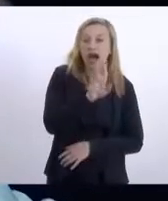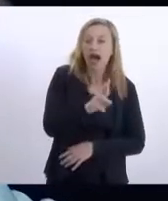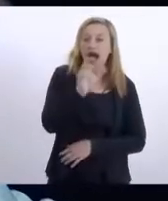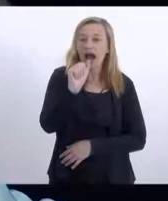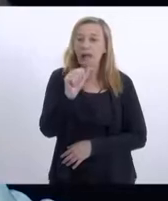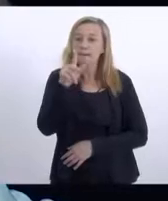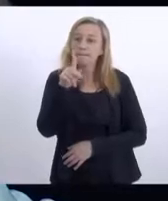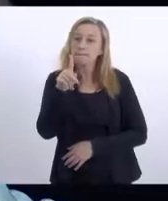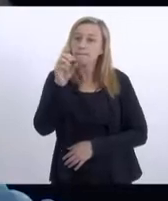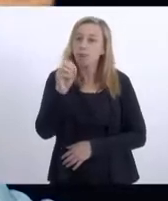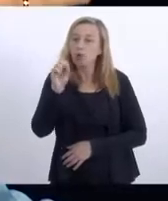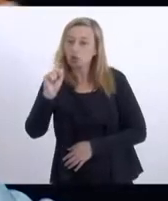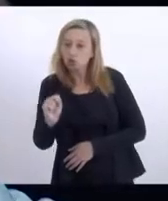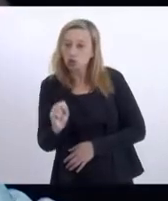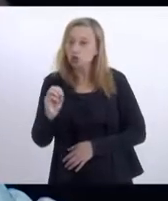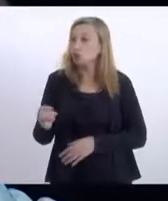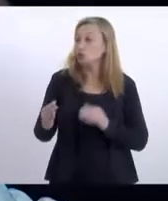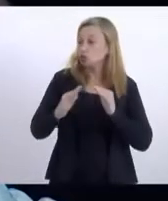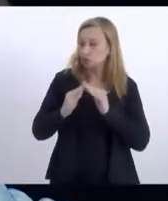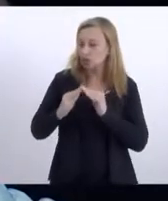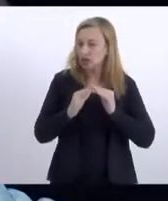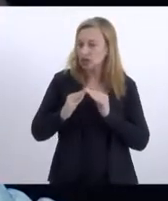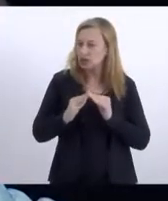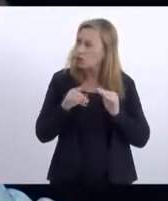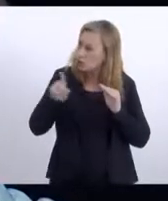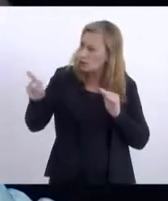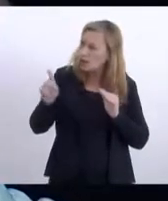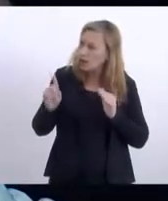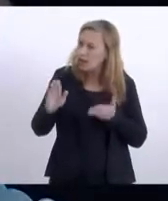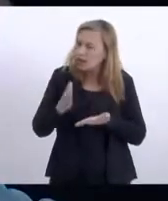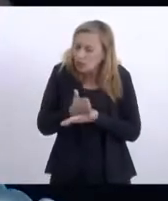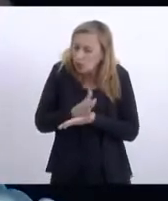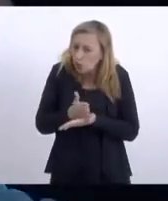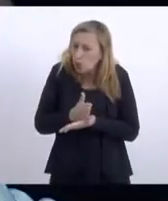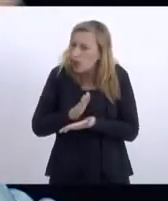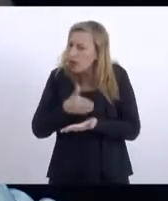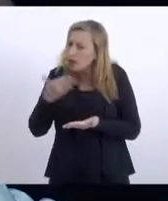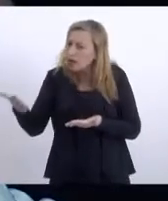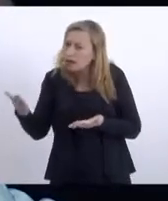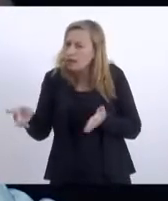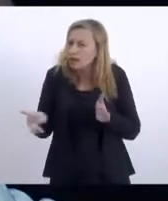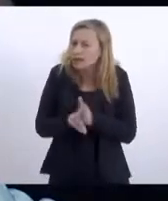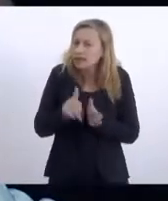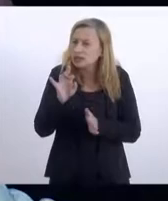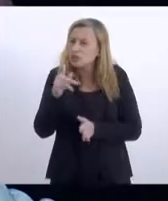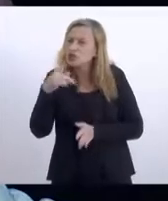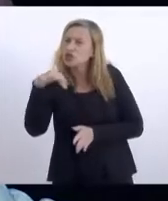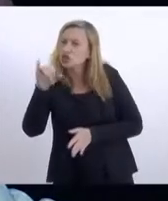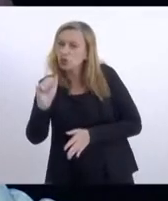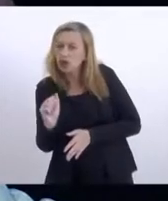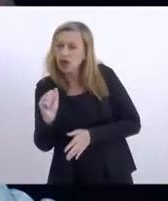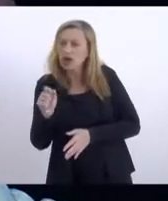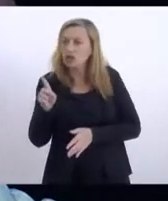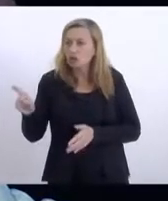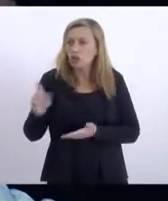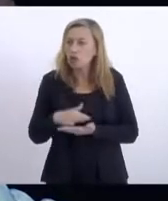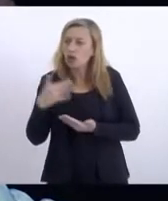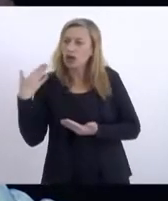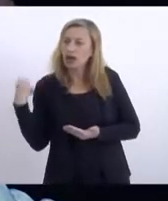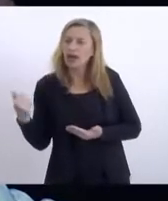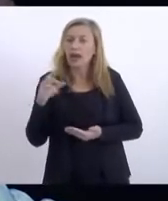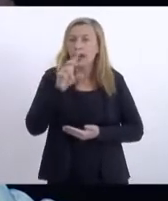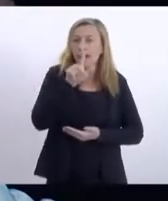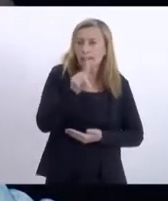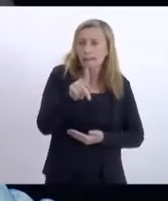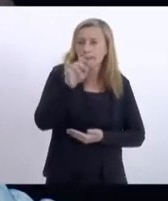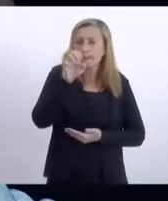Do lado de Raposo, que pertence a Porciúncula, do lado mesmo, por dentro ali, deve dar uns 3 quilômetros, eu falei ontem, nós temos a Pedra